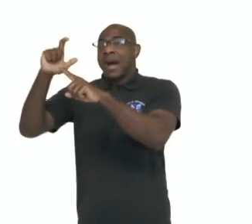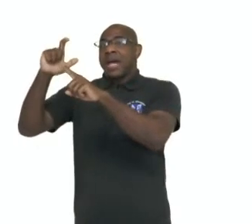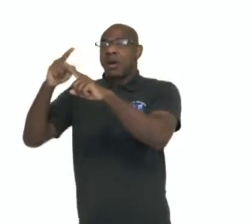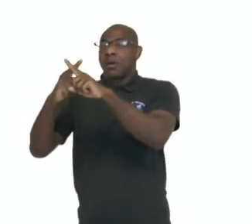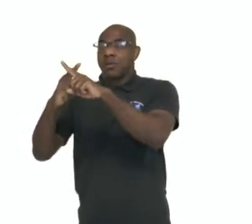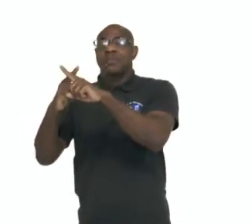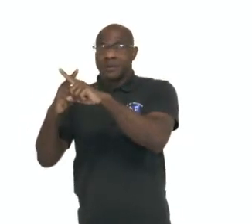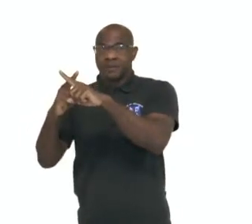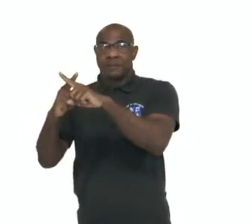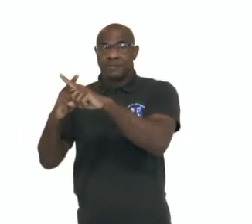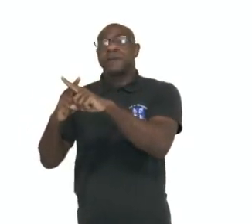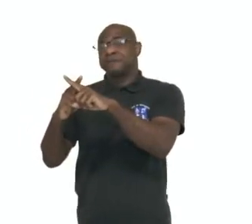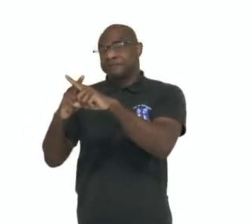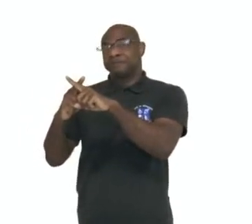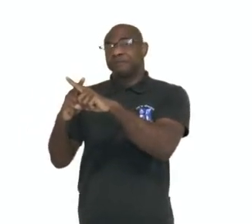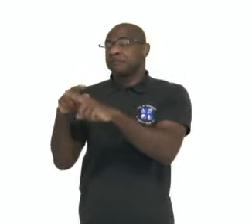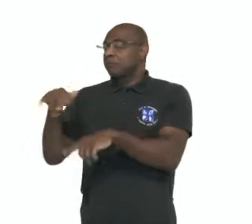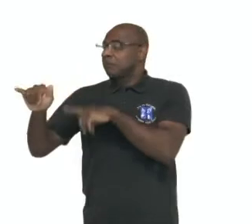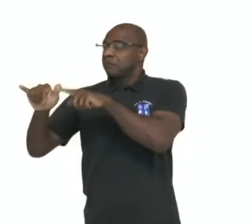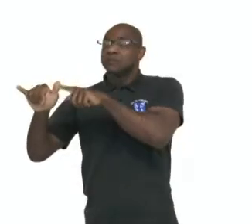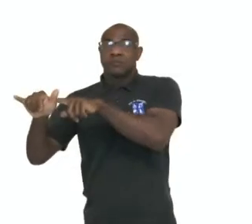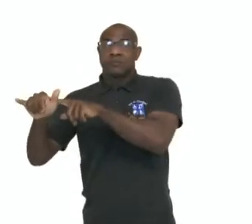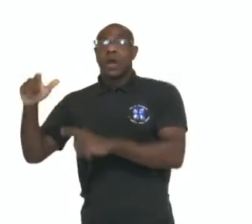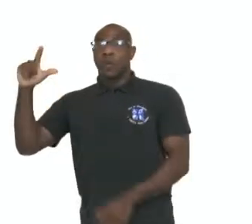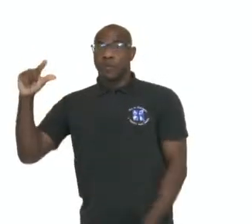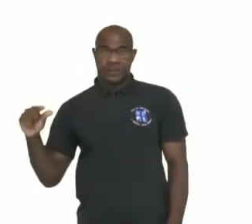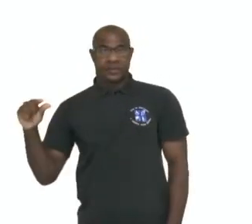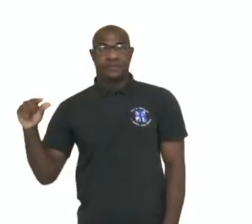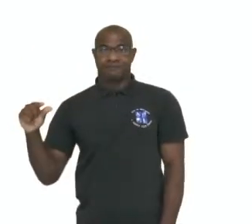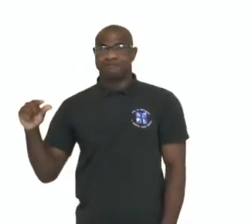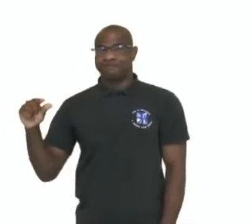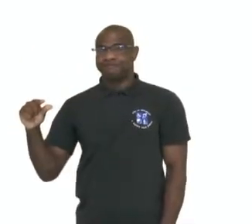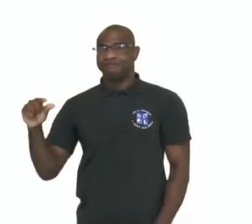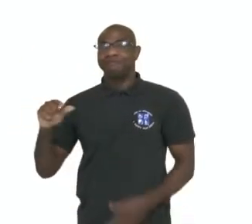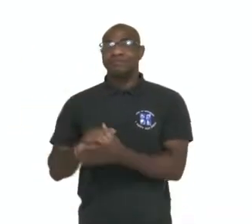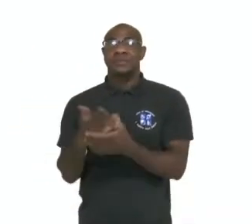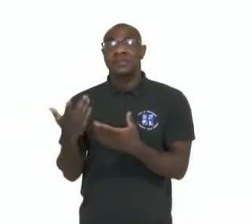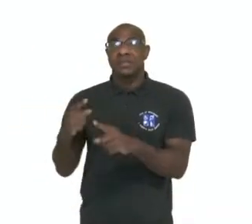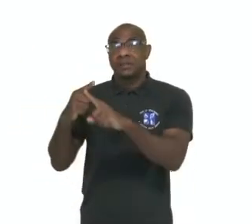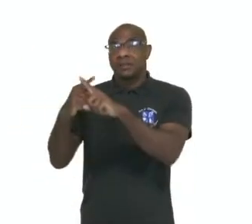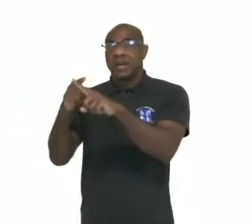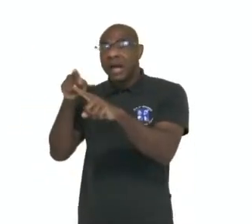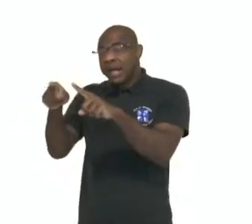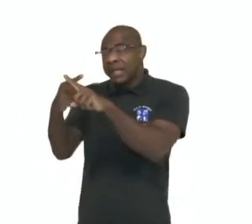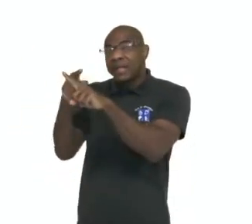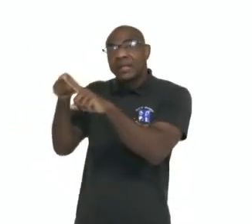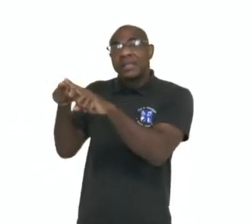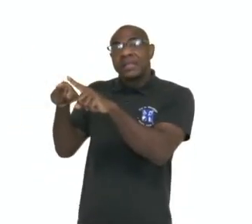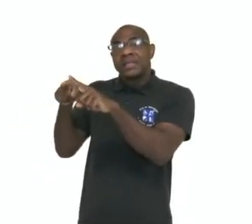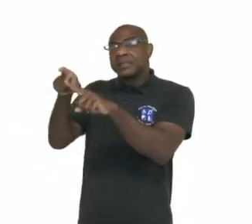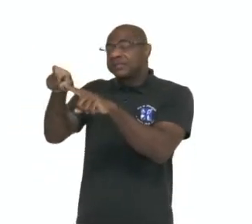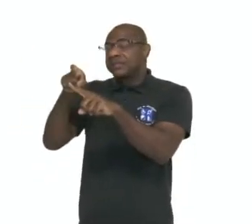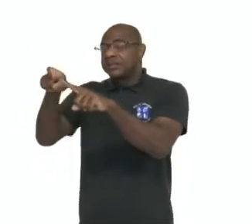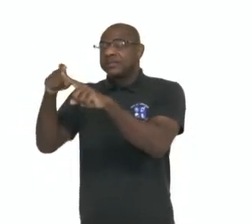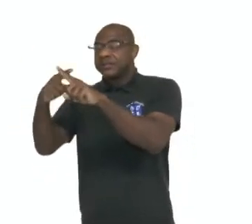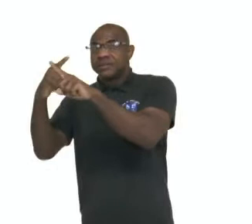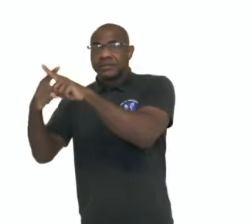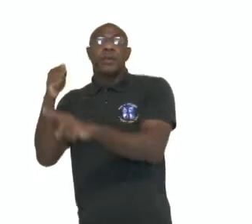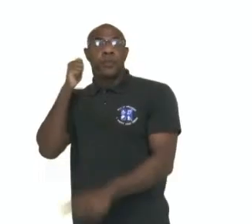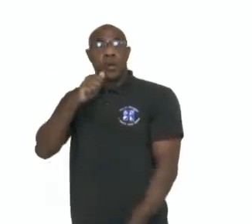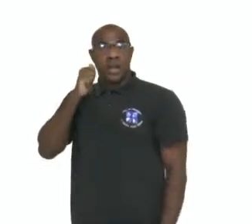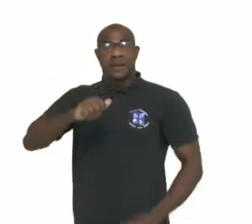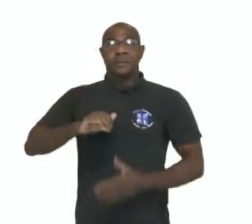aulas anteriores que o Y é o menor cromossomo, tá? Então, neste caso, XX,